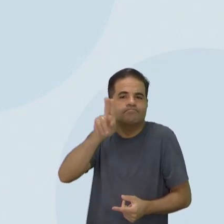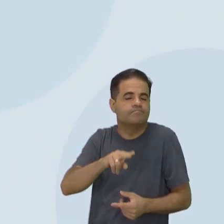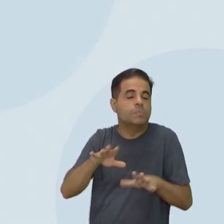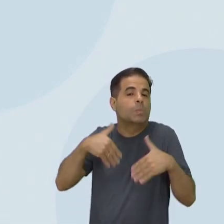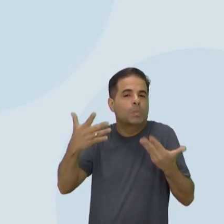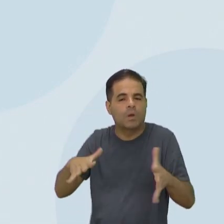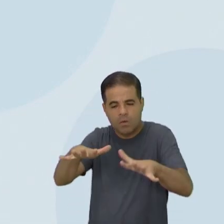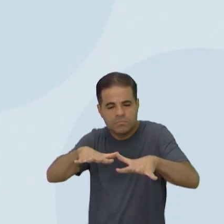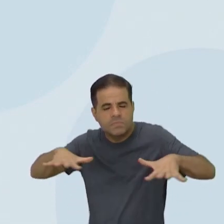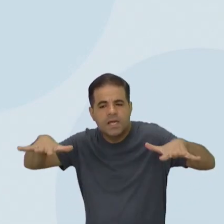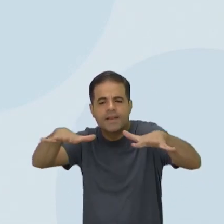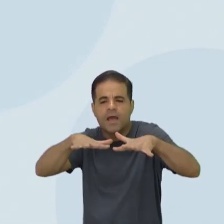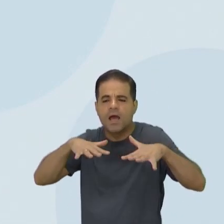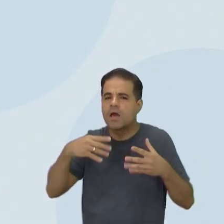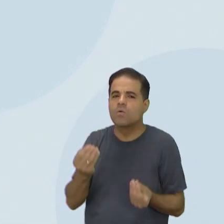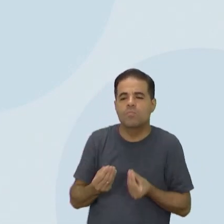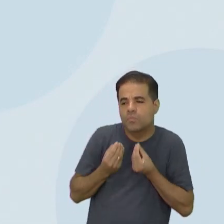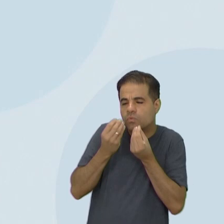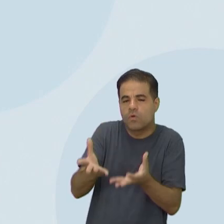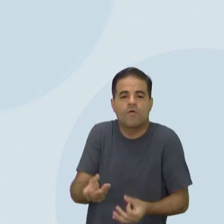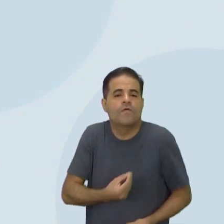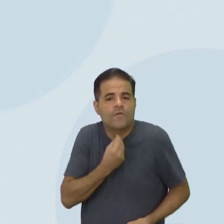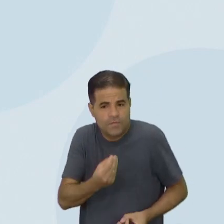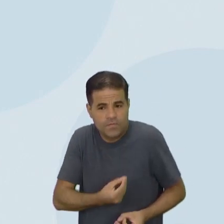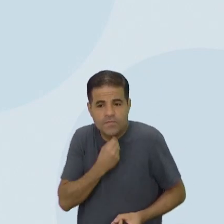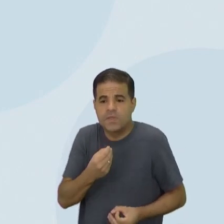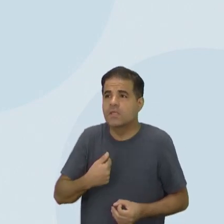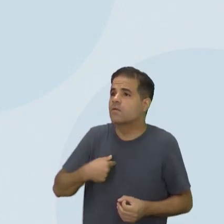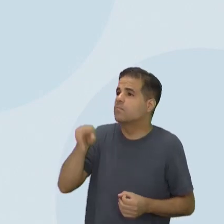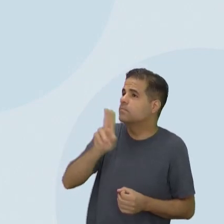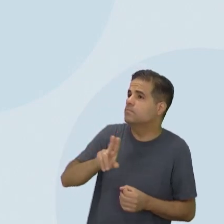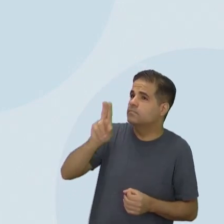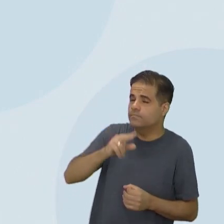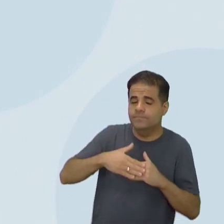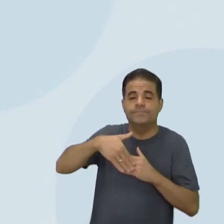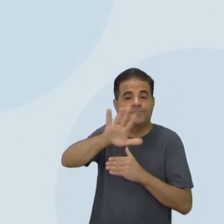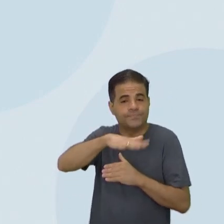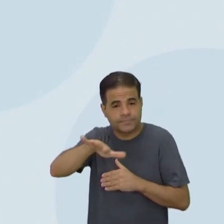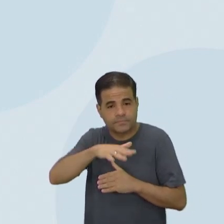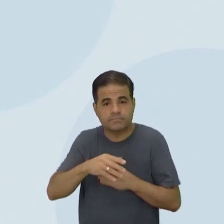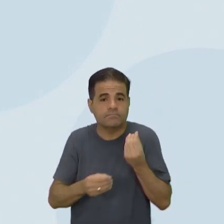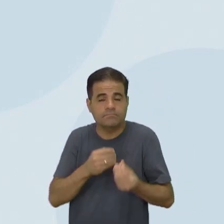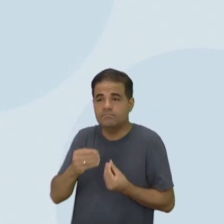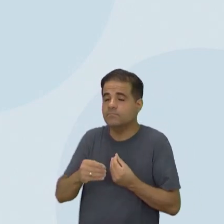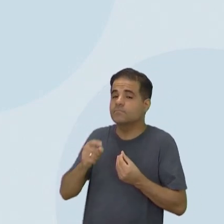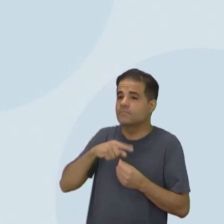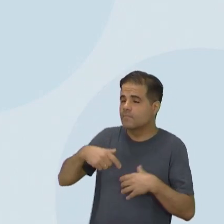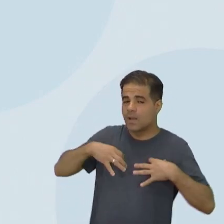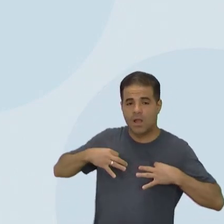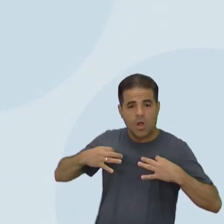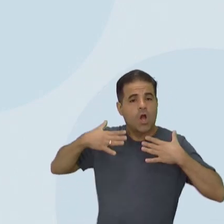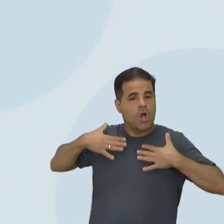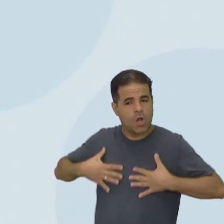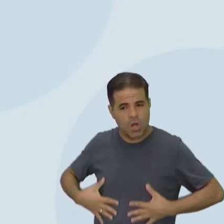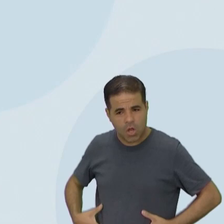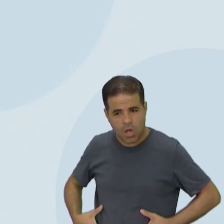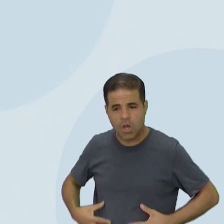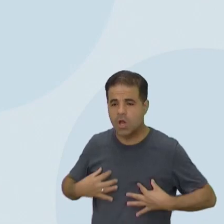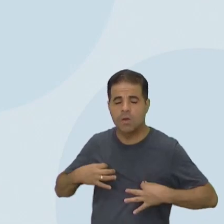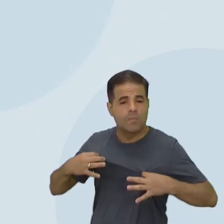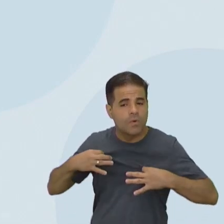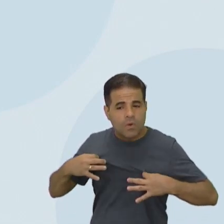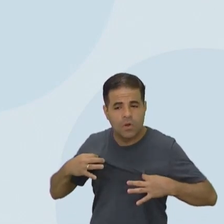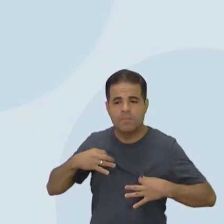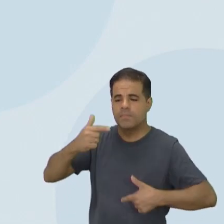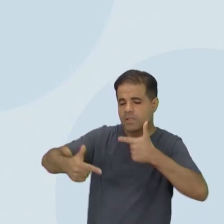qual o cenário, como que eu dou vida a esse personagem, o que eu vou utilizar no cenário, como que vai ser a vestimenta desse personagem. Então, eles